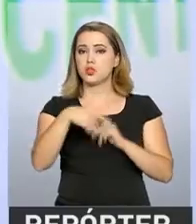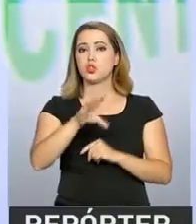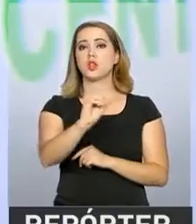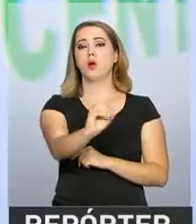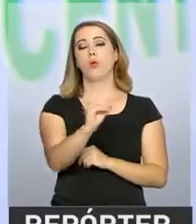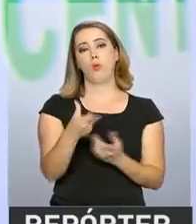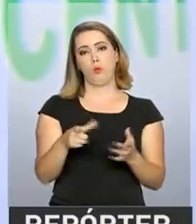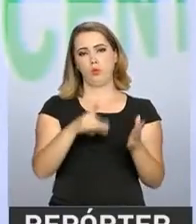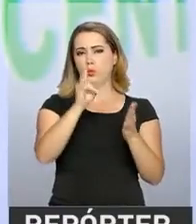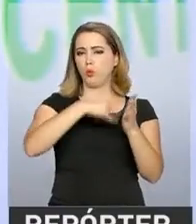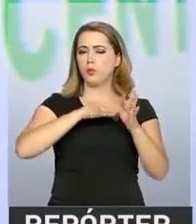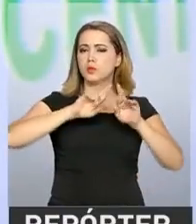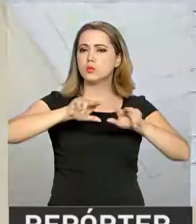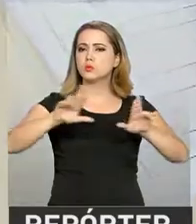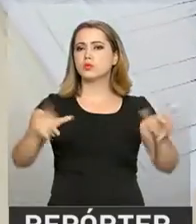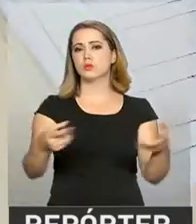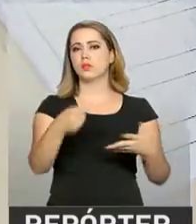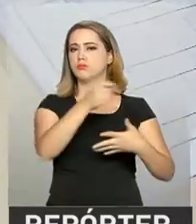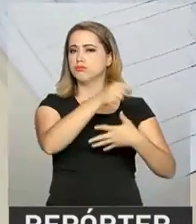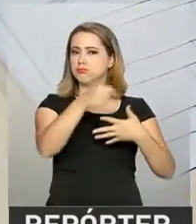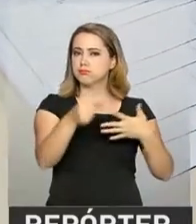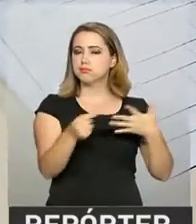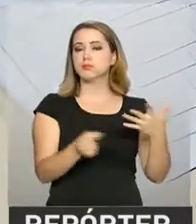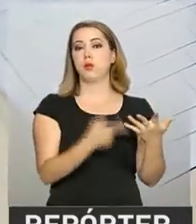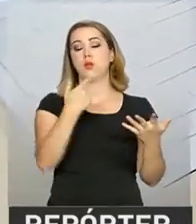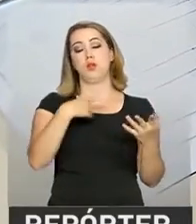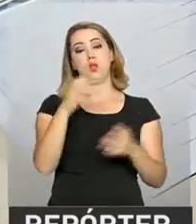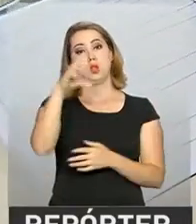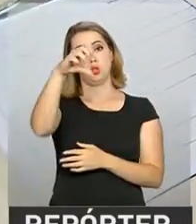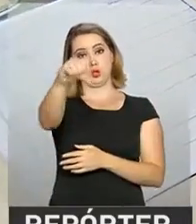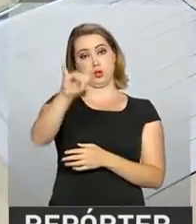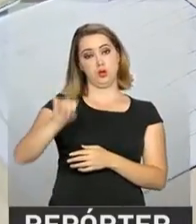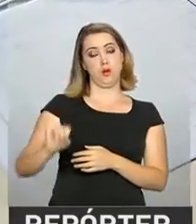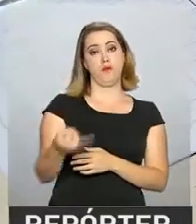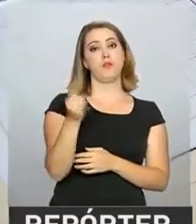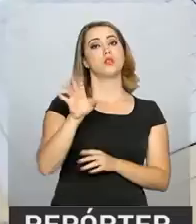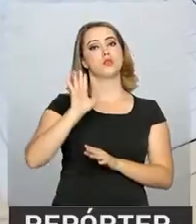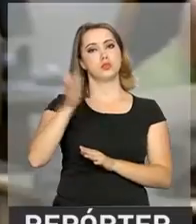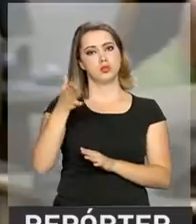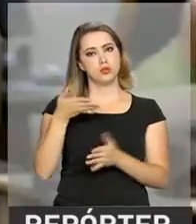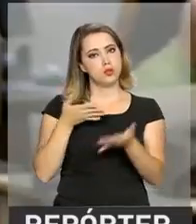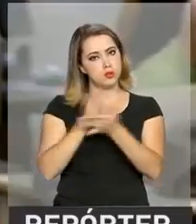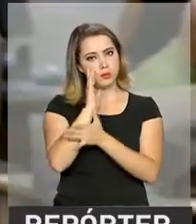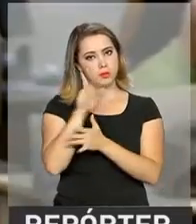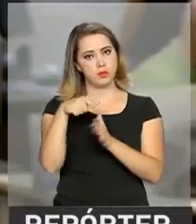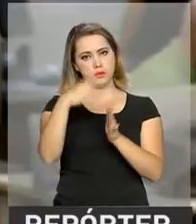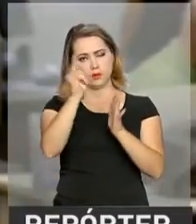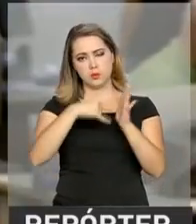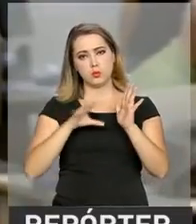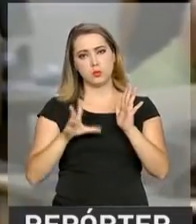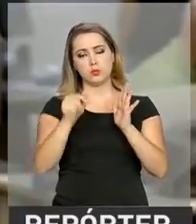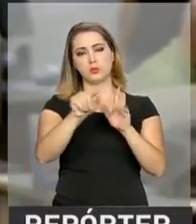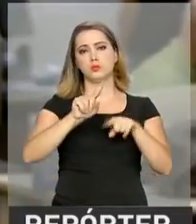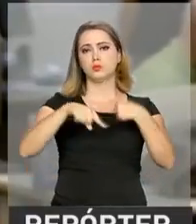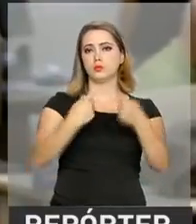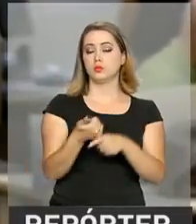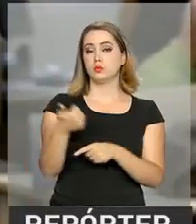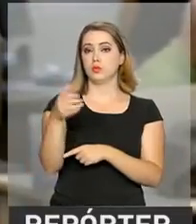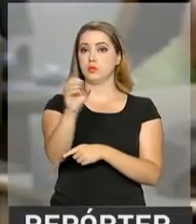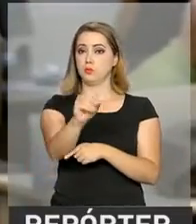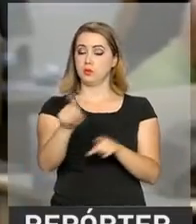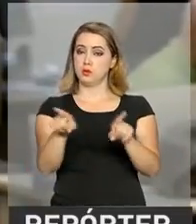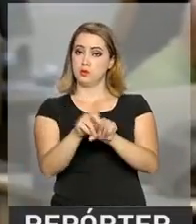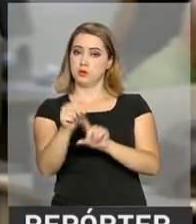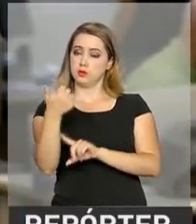O resultado das inscrições validadas está previsto para 9 de janeiro, segunda-feira que vem. Depois, nos dias 10 e 11, terça e quarta,